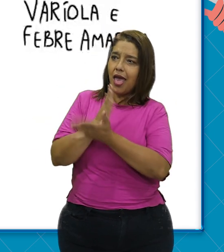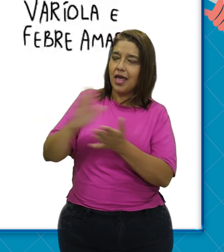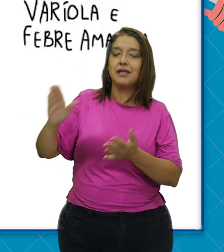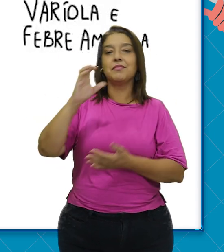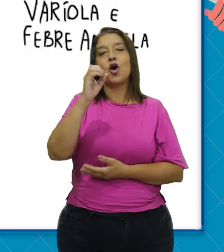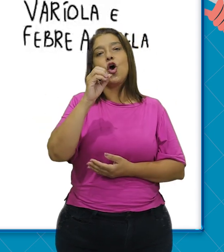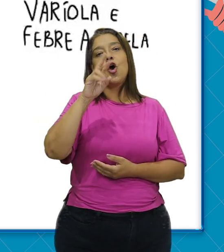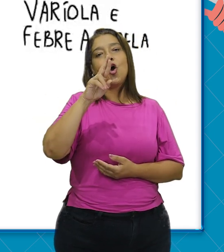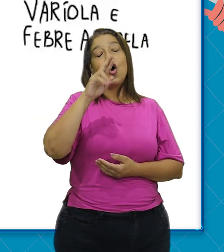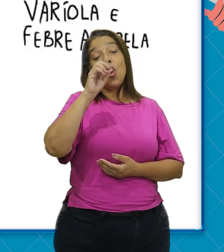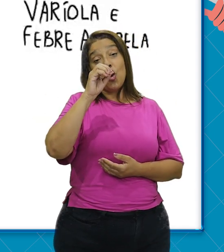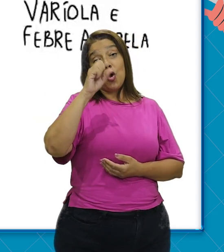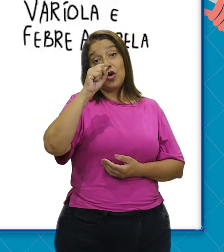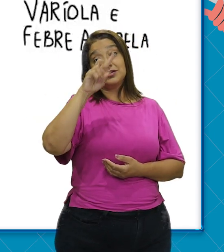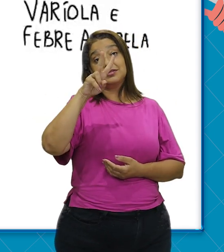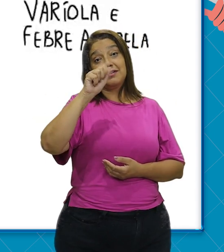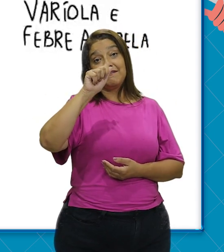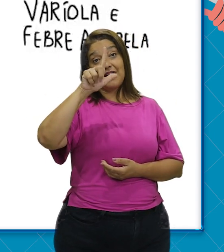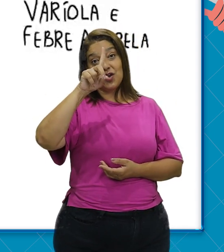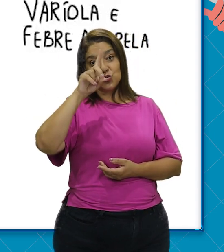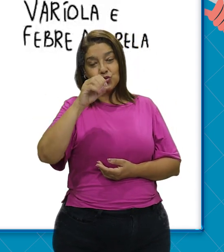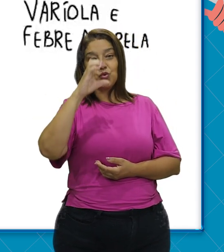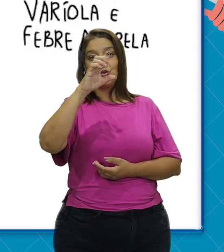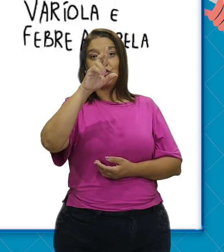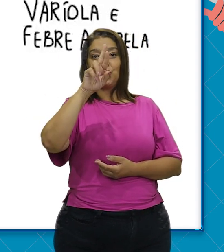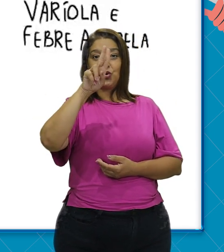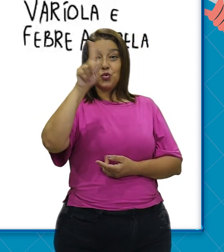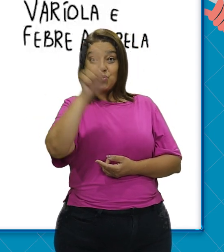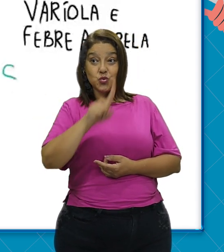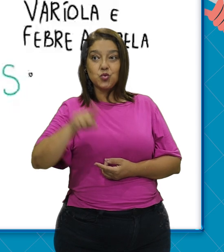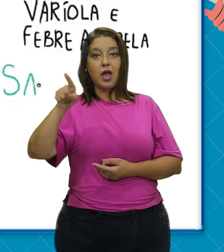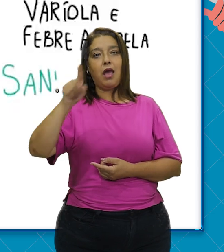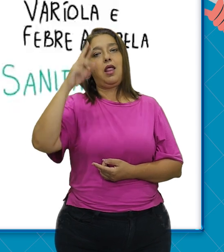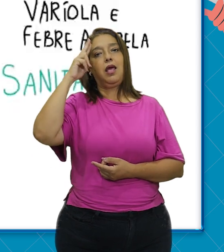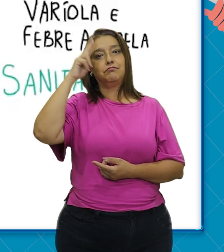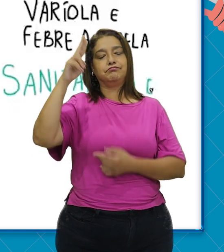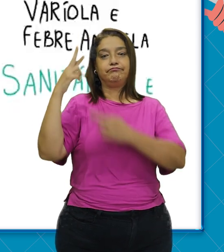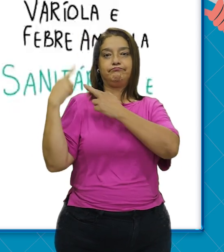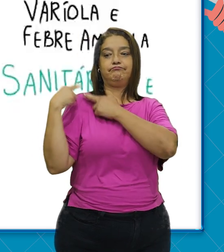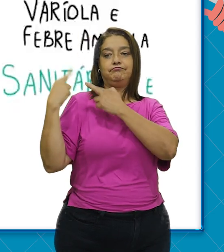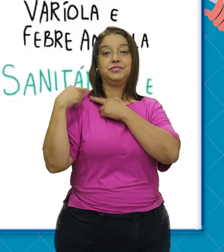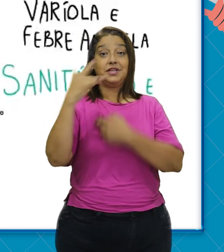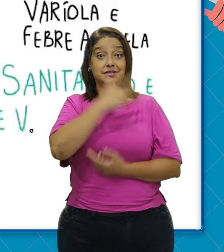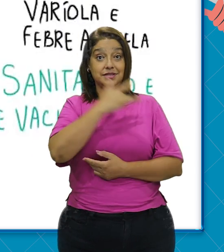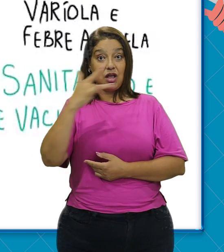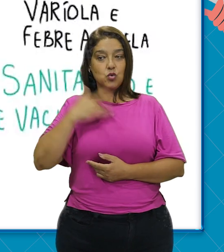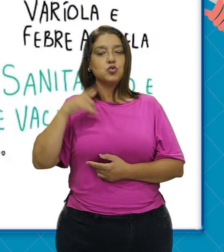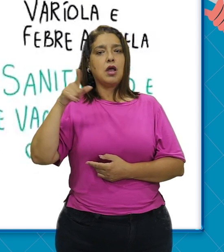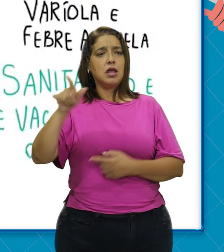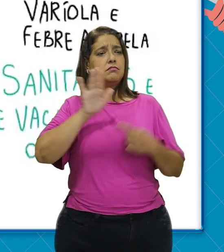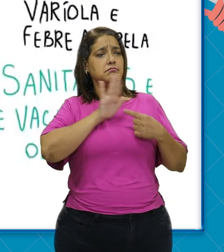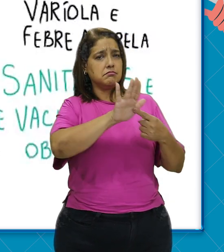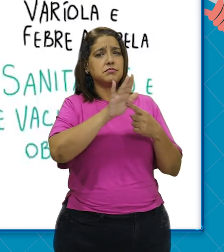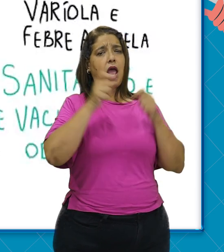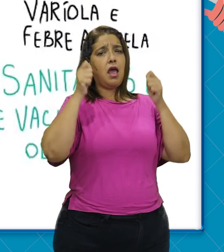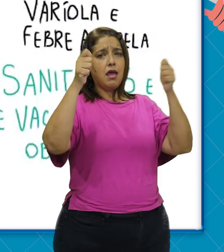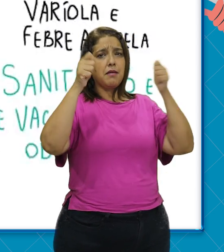era responsável pelo Departamento de Saúde Pública, realizou brigadas sanitárias e campanhas de vacinação obrigatória.